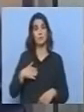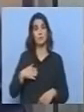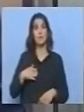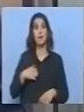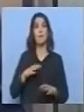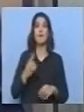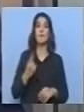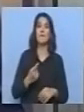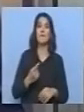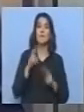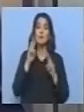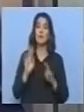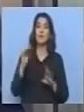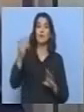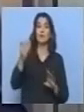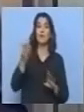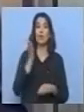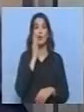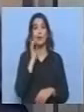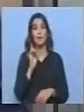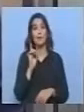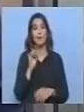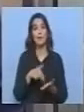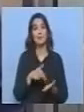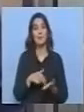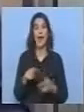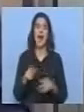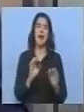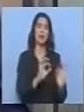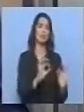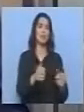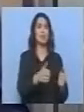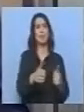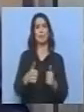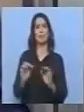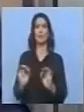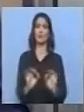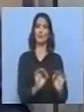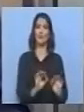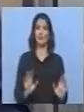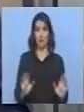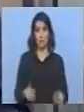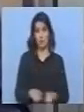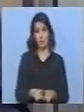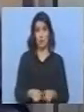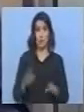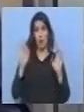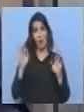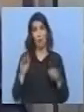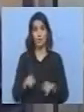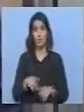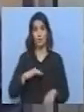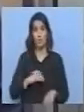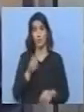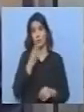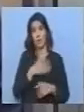é olhar para a frente e não dormir à sombra destes resultados, porque, de tal como estamos, é como o burro de espanhol. Um dia deixa de comer e